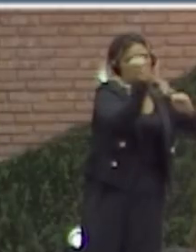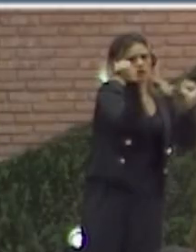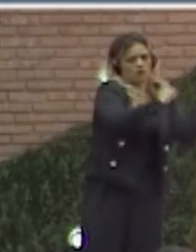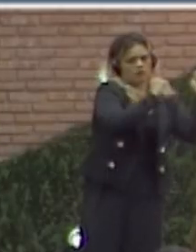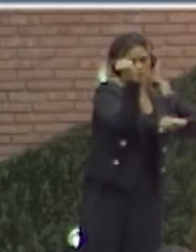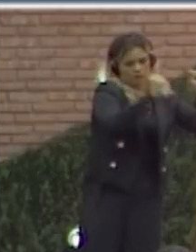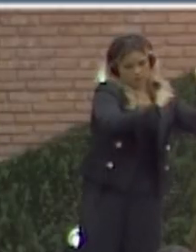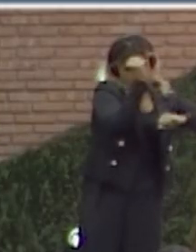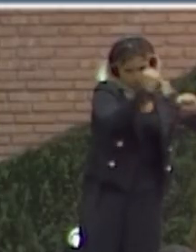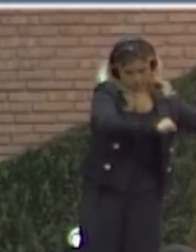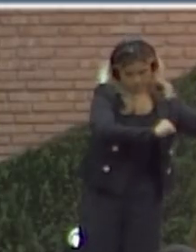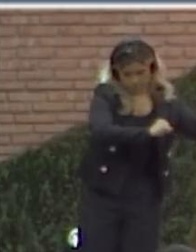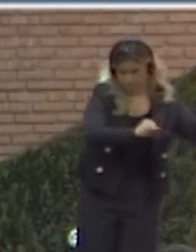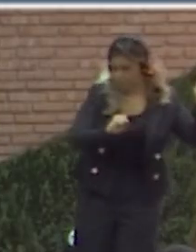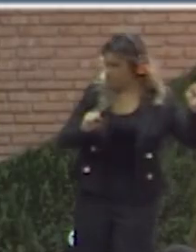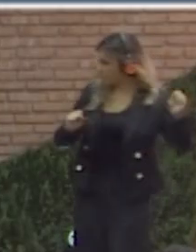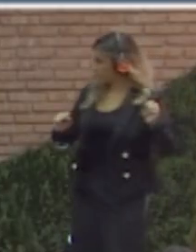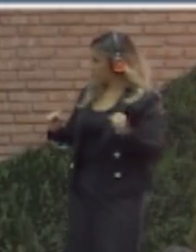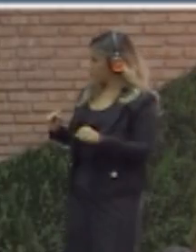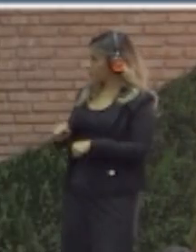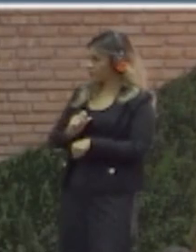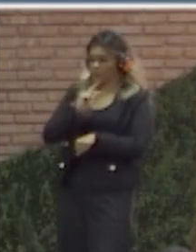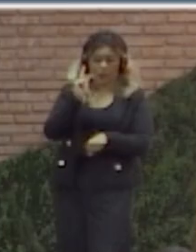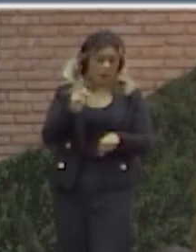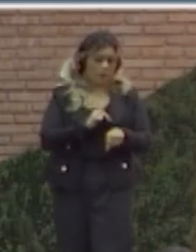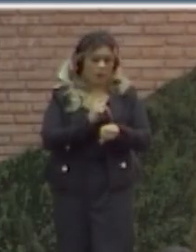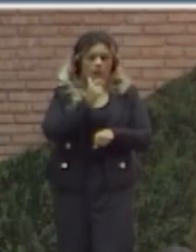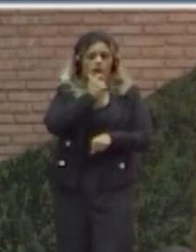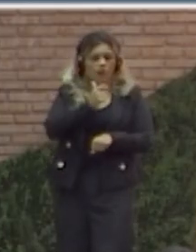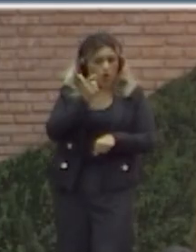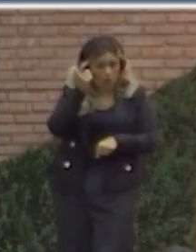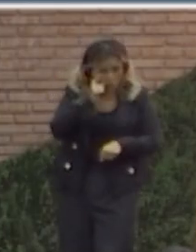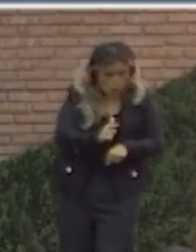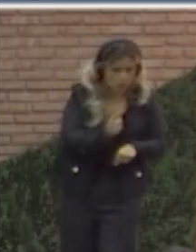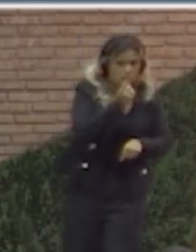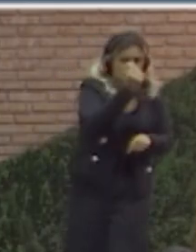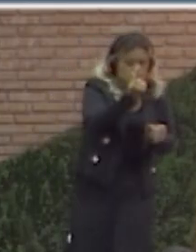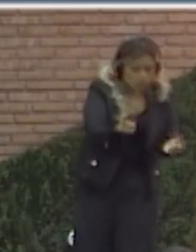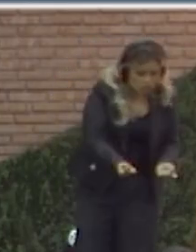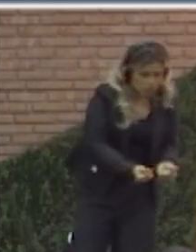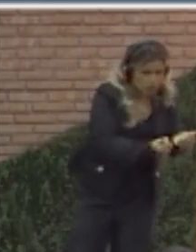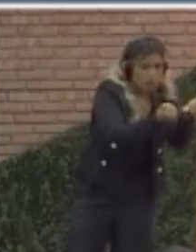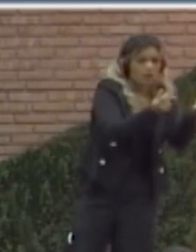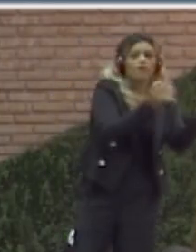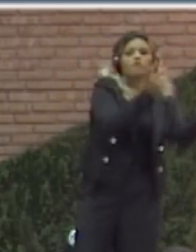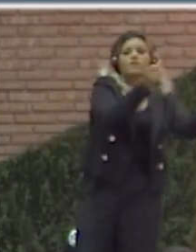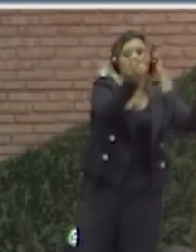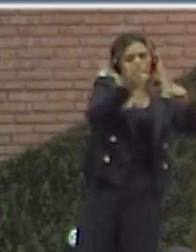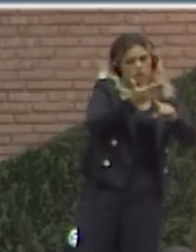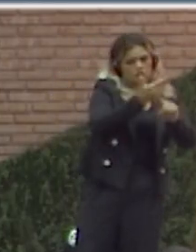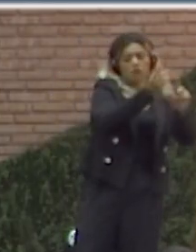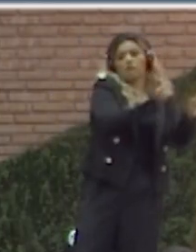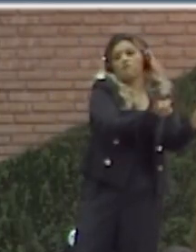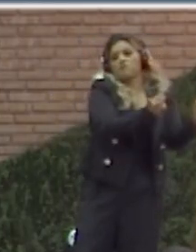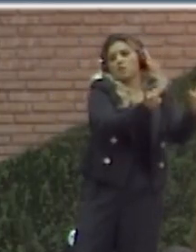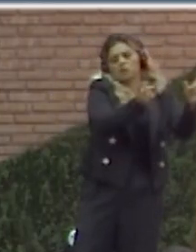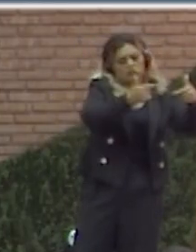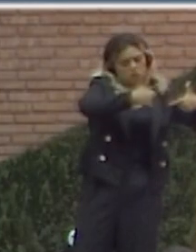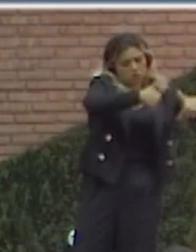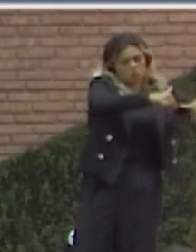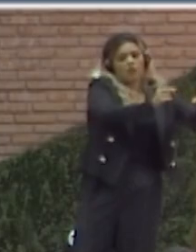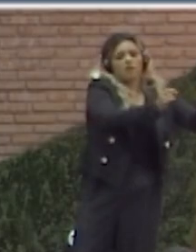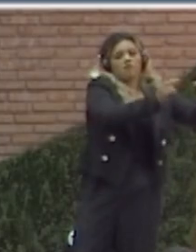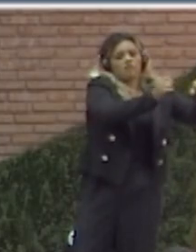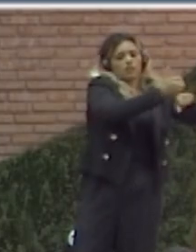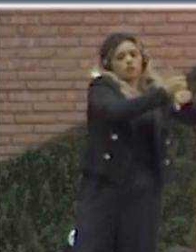industrialização. Para o Reino Unido gerar riquezas, a gente vende serviço, a gente vende tecnologia, a gente vende as mentes